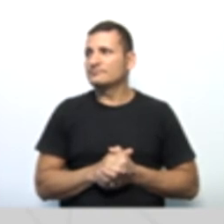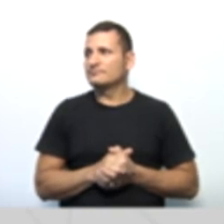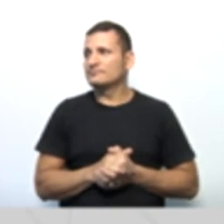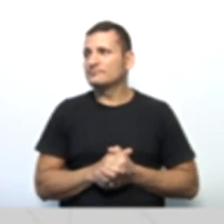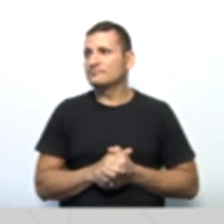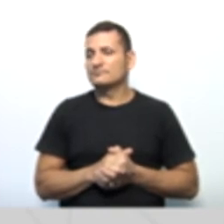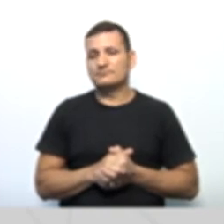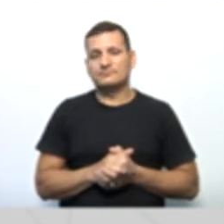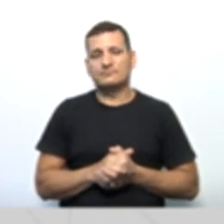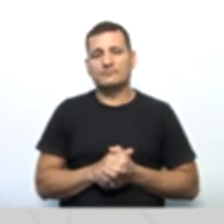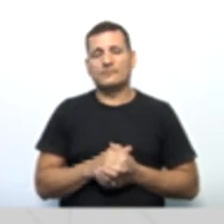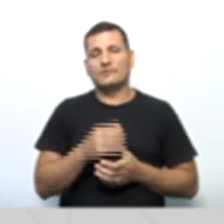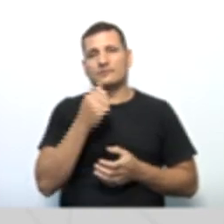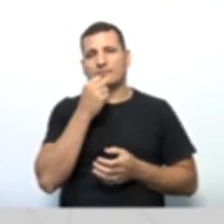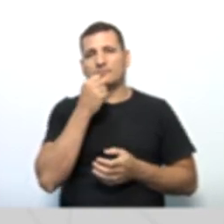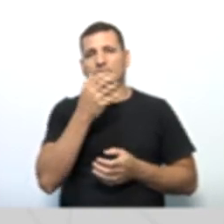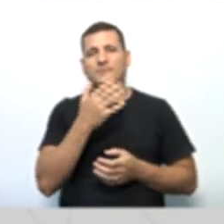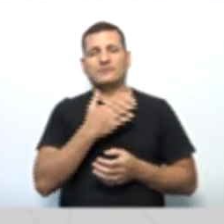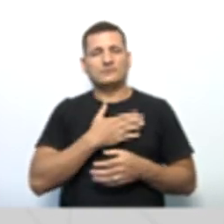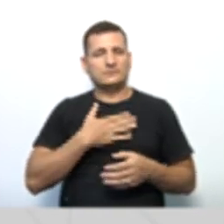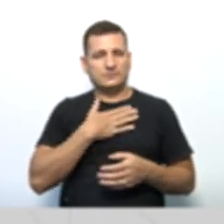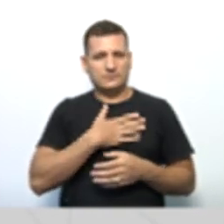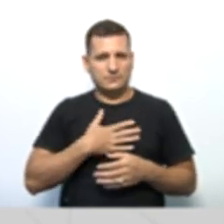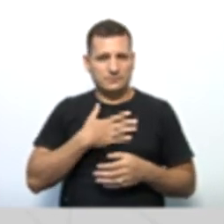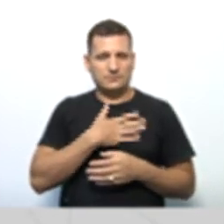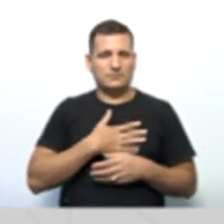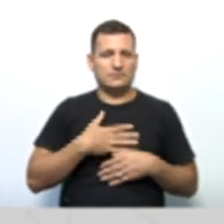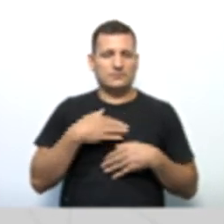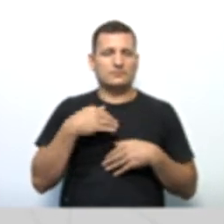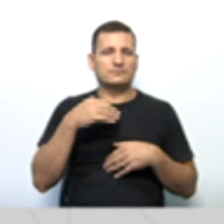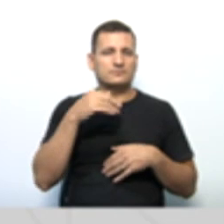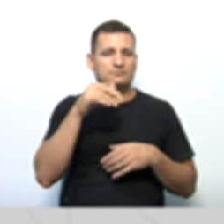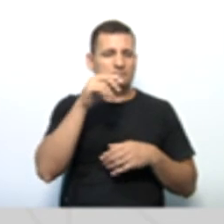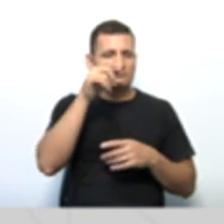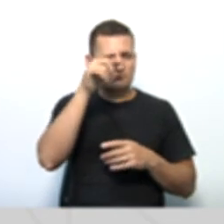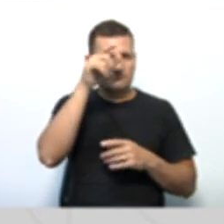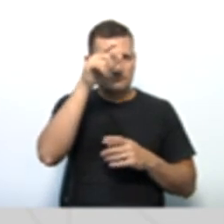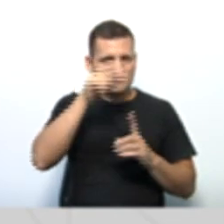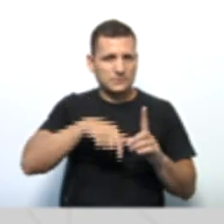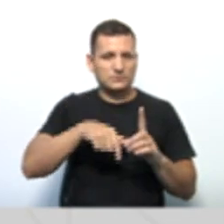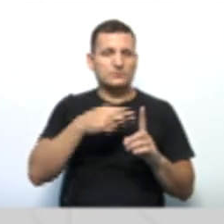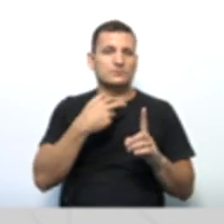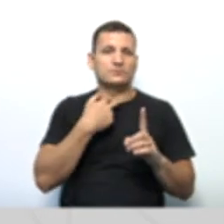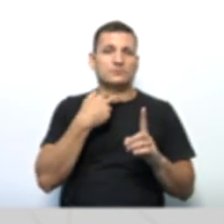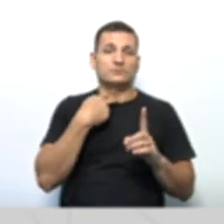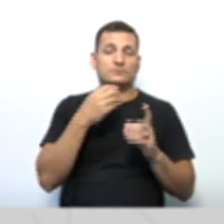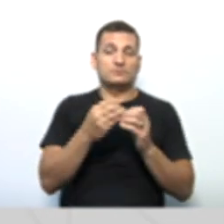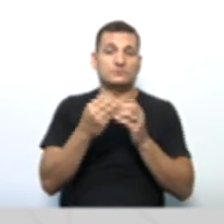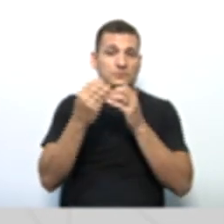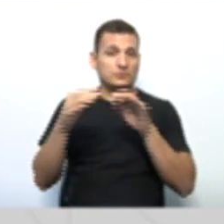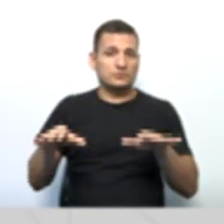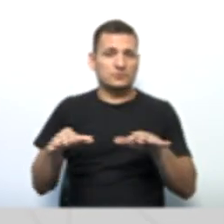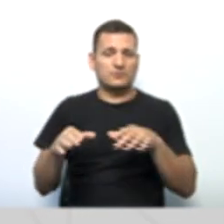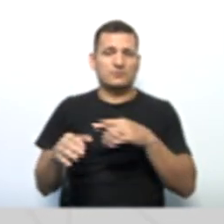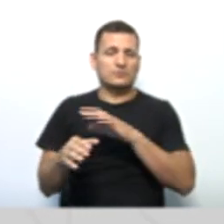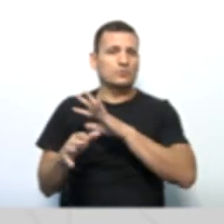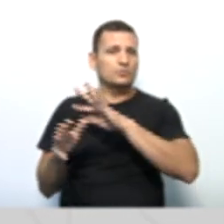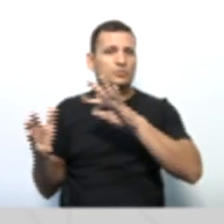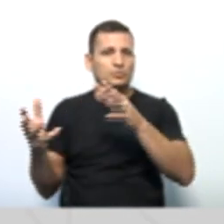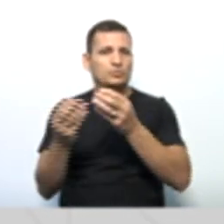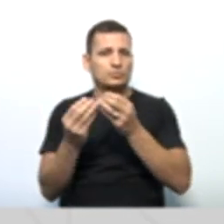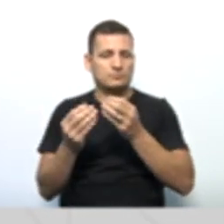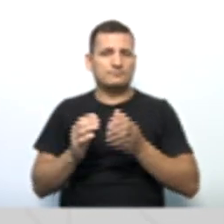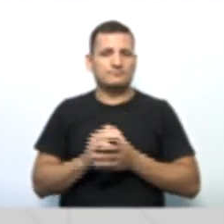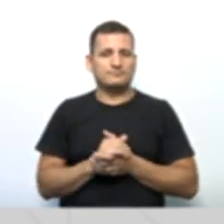O bem-estar de um indivíduo não pode nunca prejudicar o bem-estar de todos. A gente está lembrando até daquela frase,